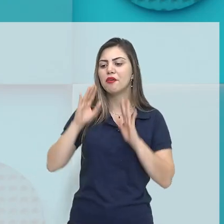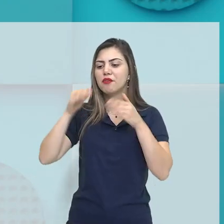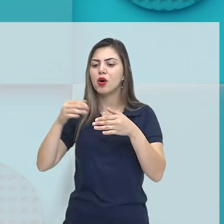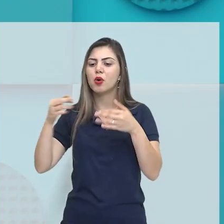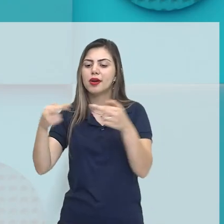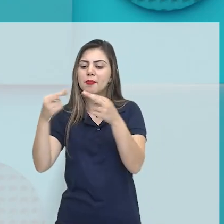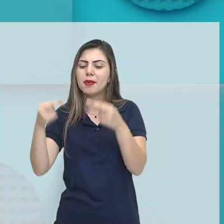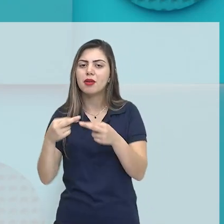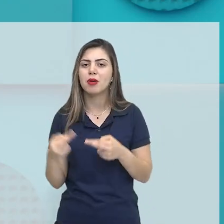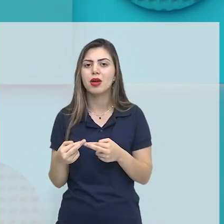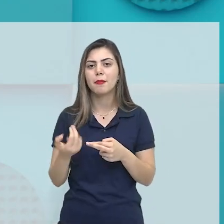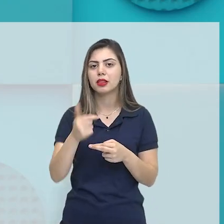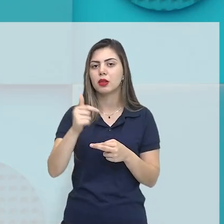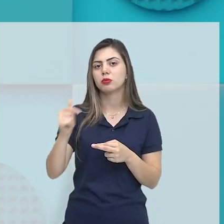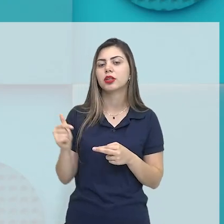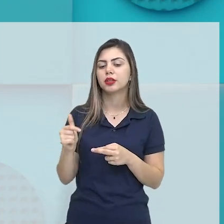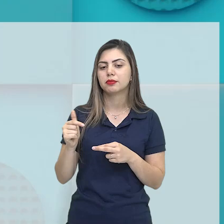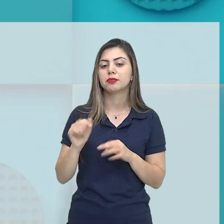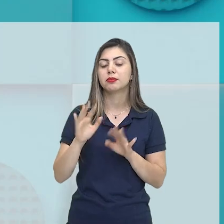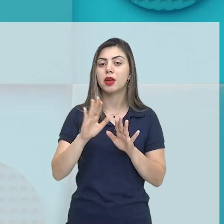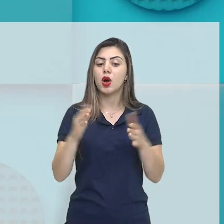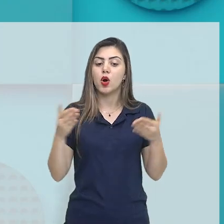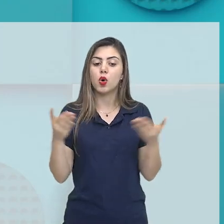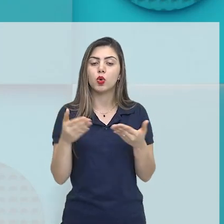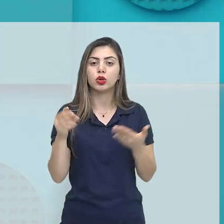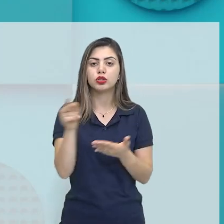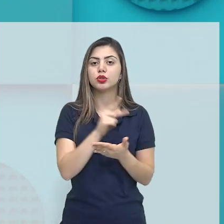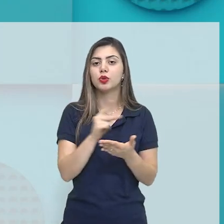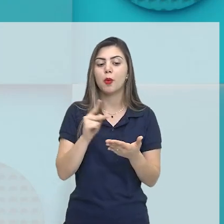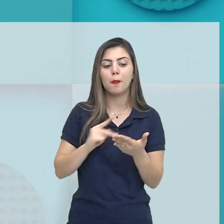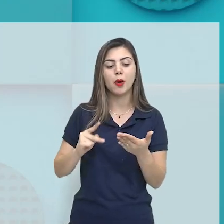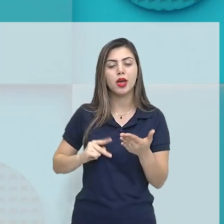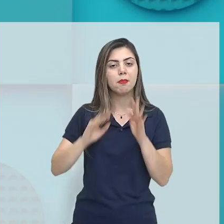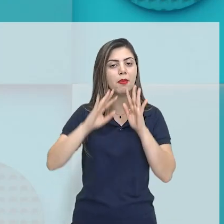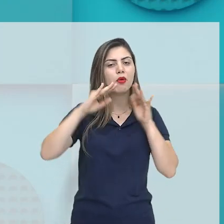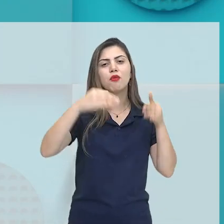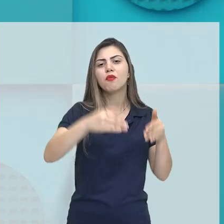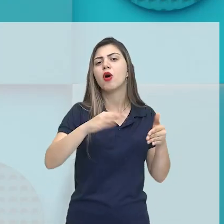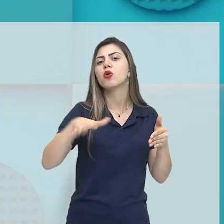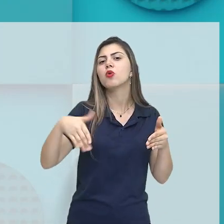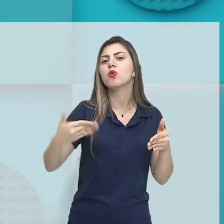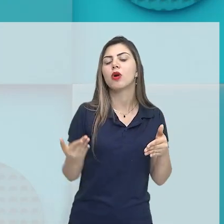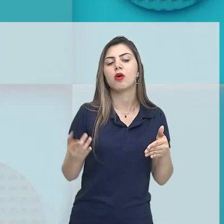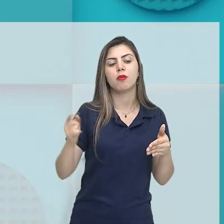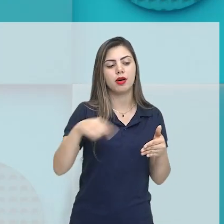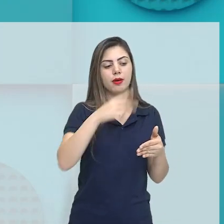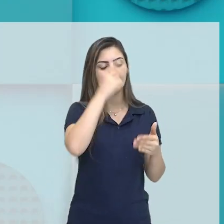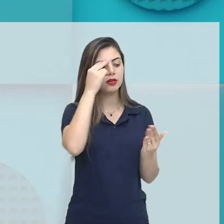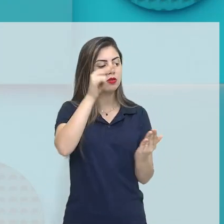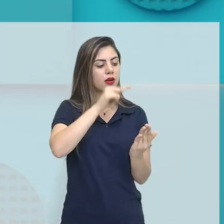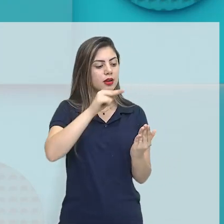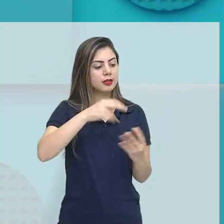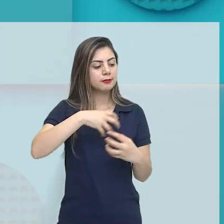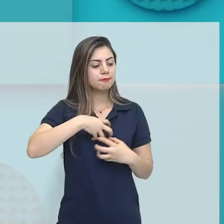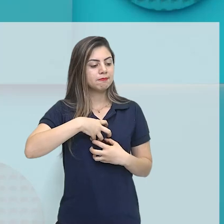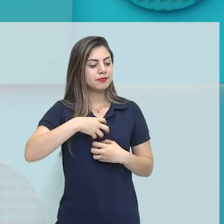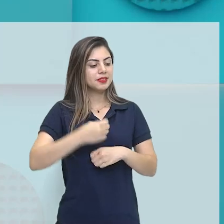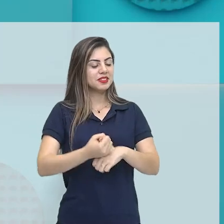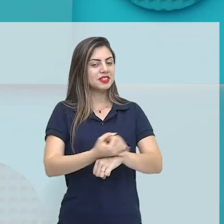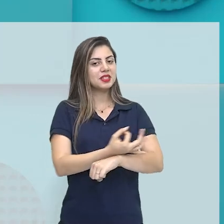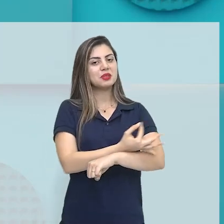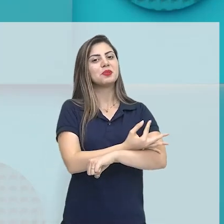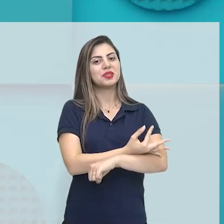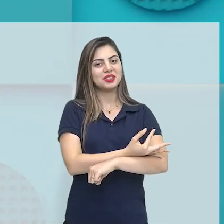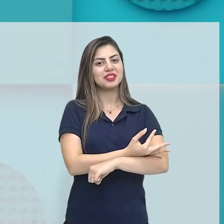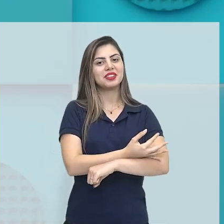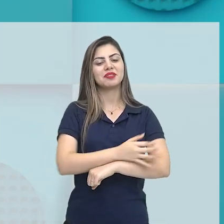as palavras. O poema atual está mais preocupado em trazer a emoção do que realmente se preocupar com a forma